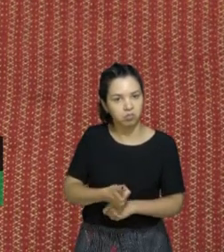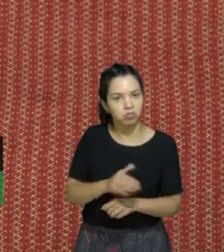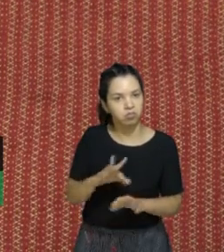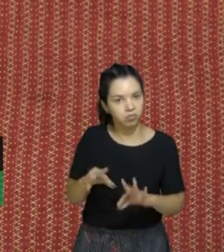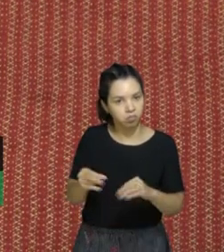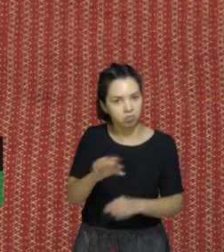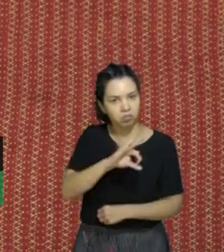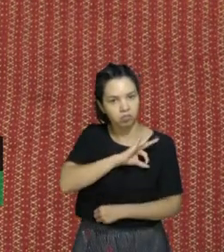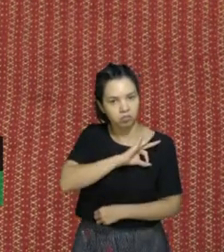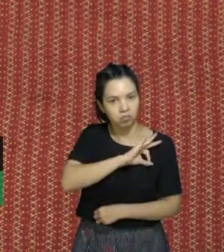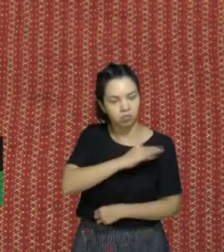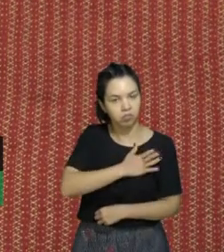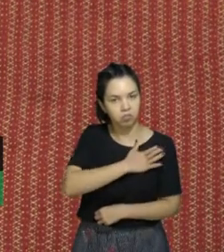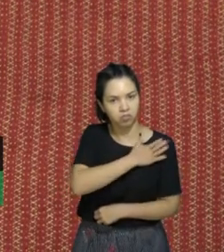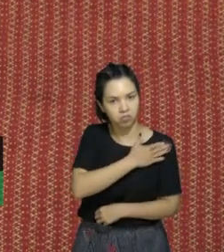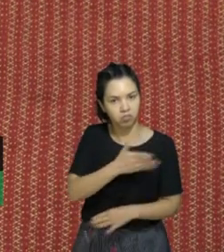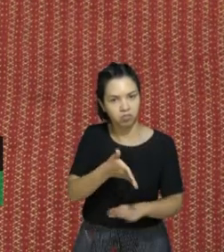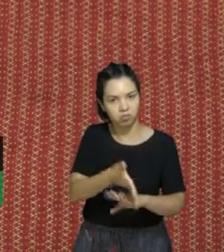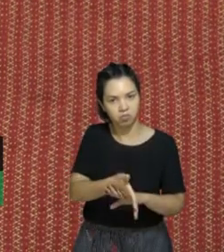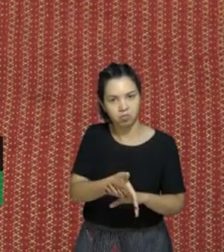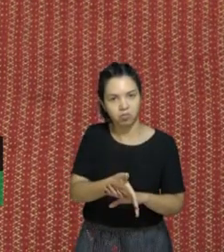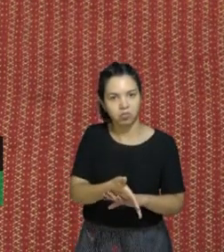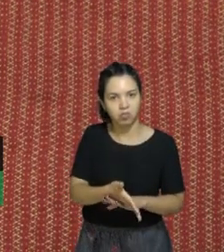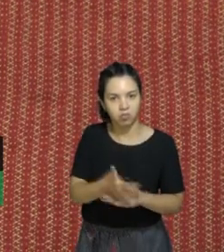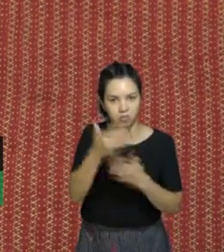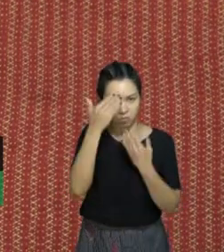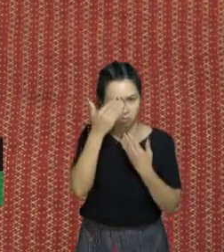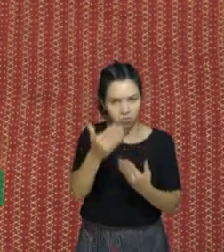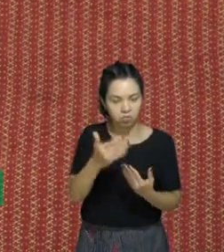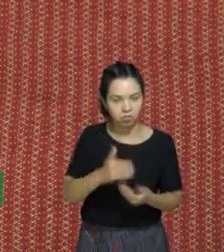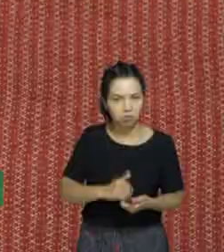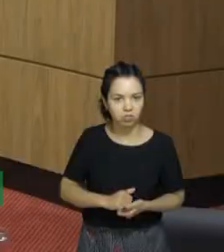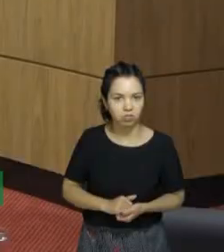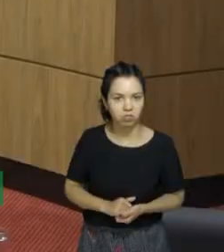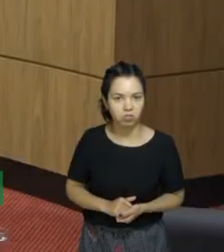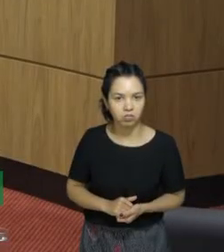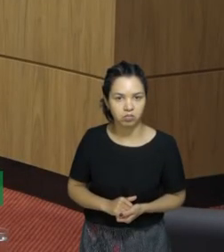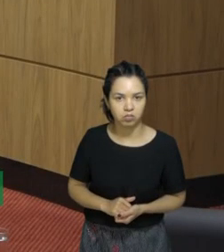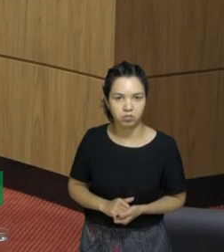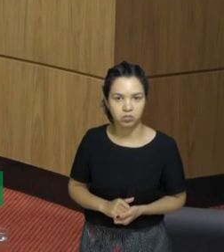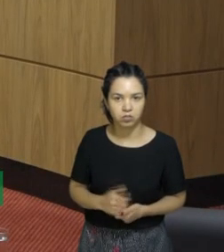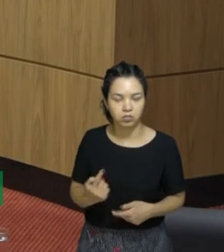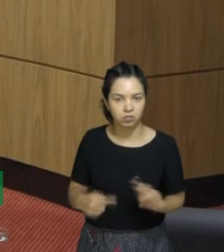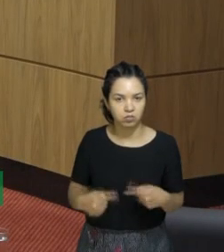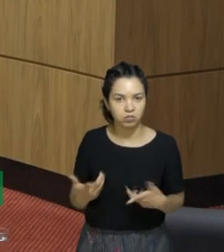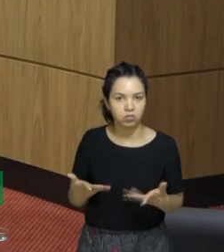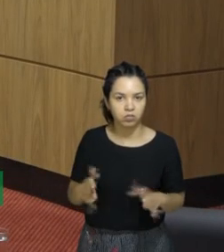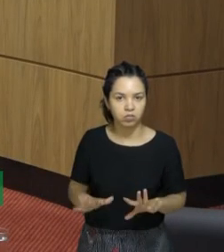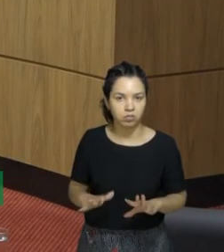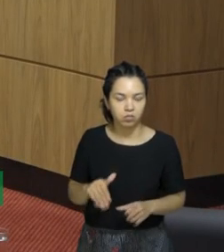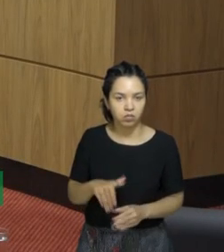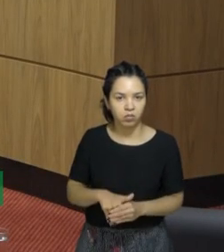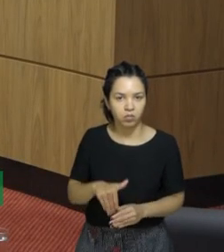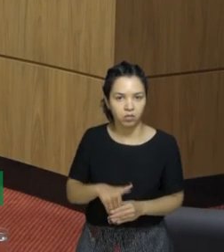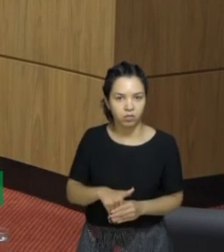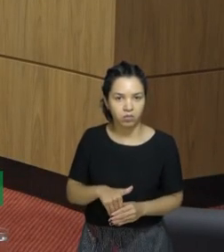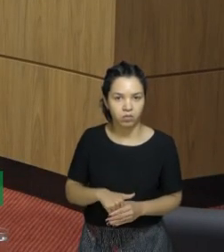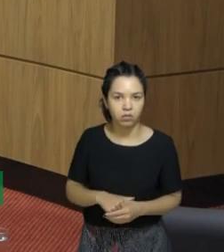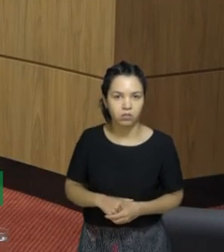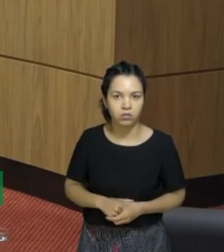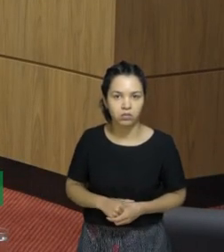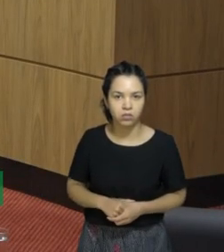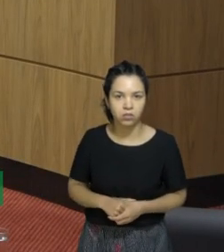policiais militares que atuaram nessa situação. Muito obrigado, senhor presidente. Não havendo mais quem queira discutir em votação, deputados que aprovam, permaneçam como se